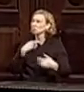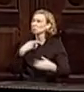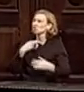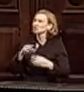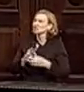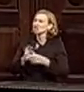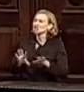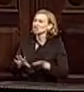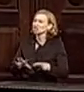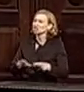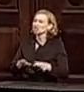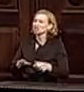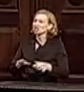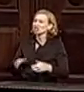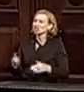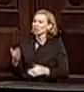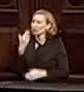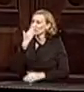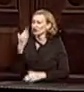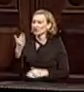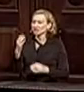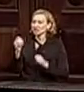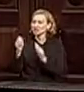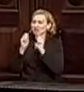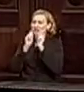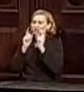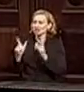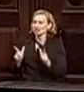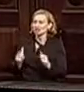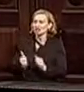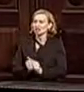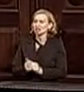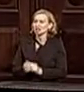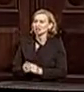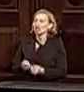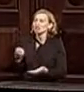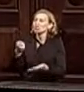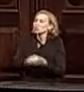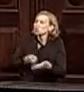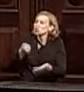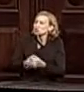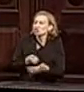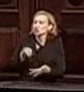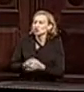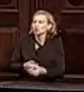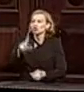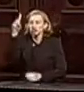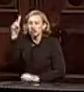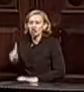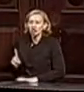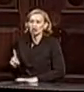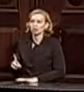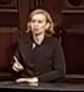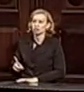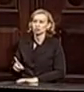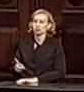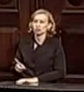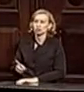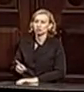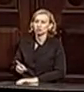desse palácio, para ir para a porta do Palácio Guanabara, exigir o seu direito constitucional. Sem